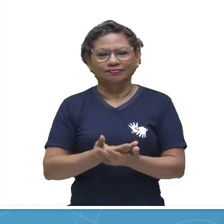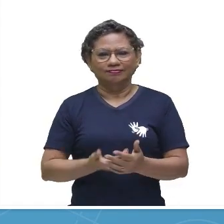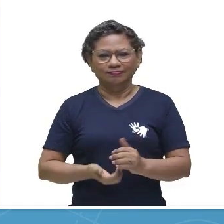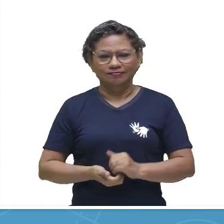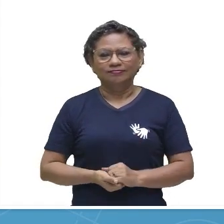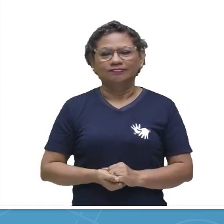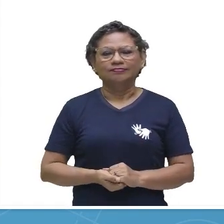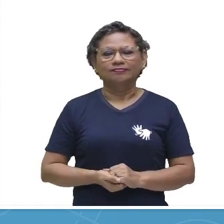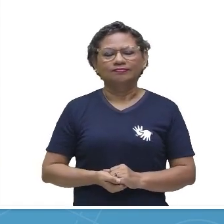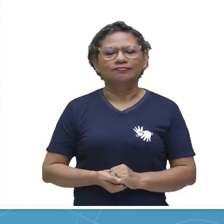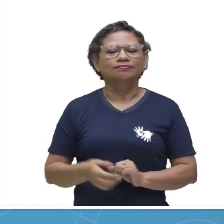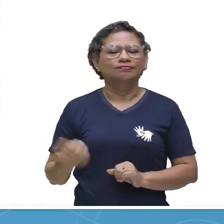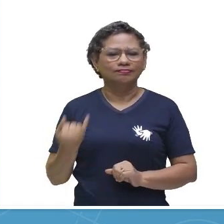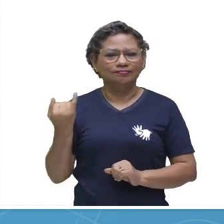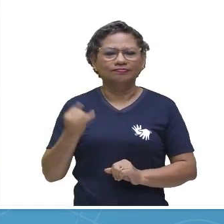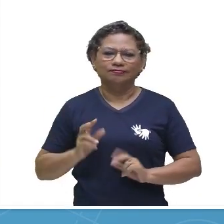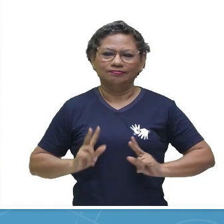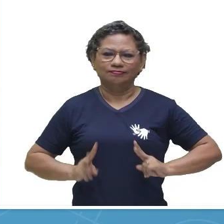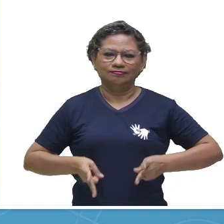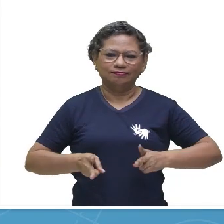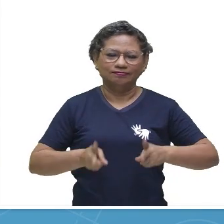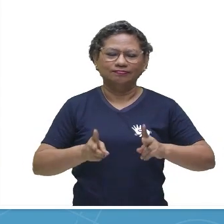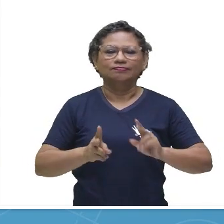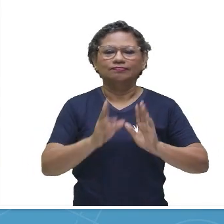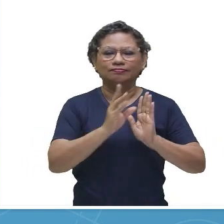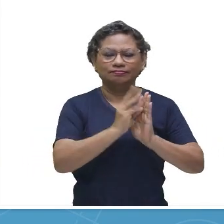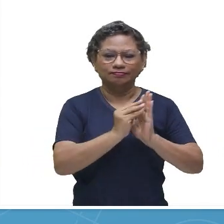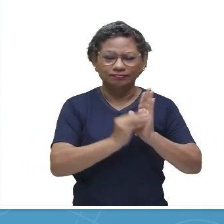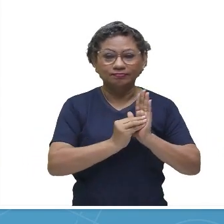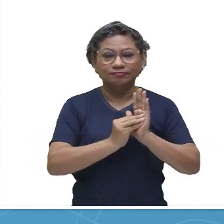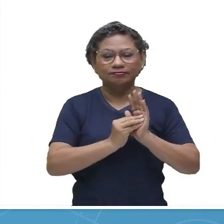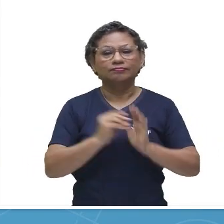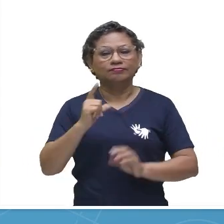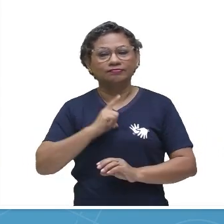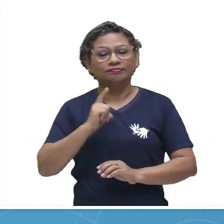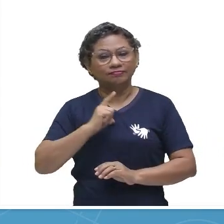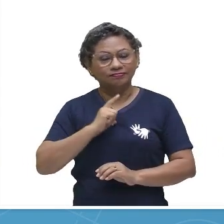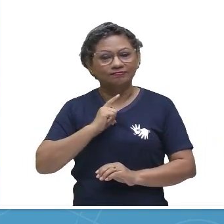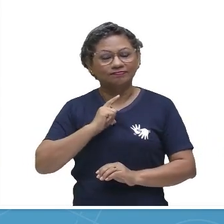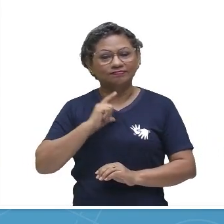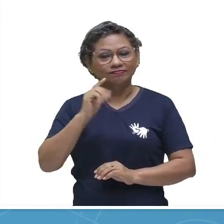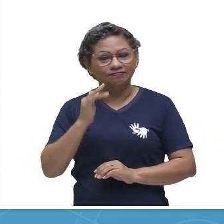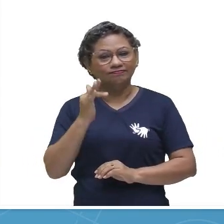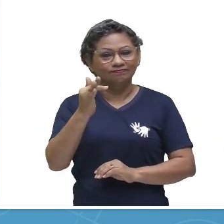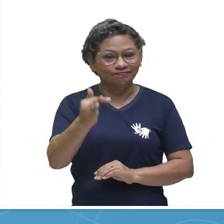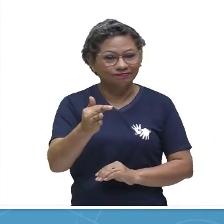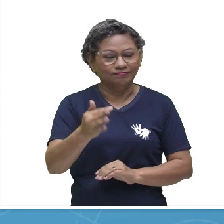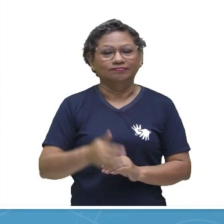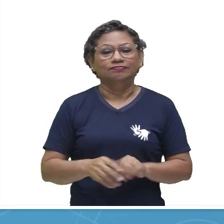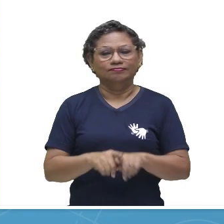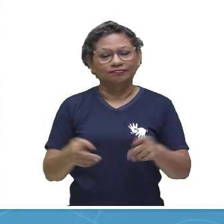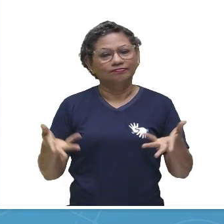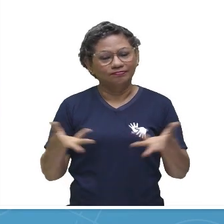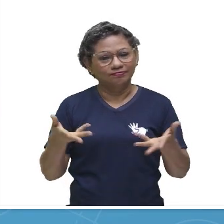darmos continuidade aos conteúdos que estão por vir. Beleza? Então, vamos ver o nosso conteúdo de revisão